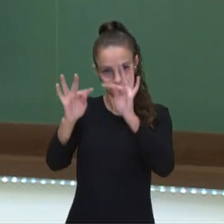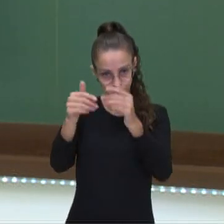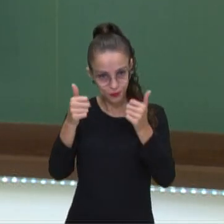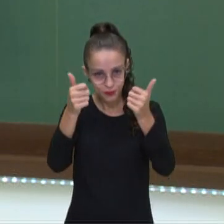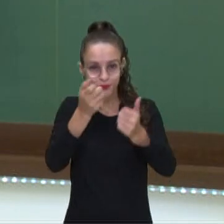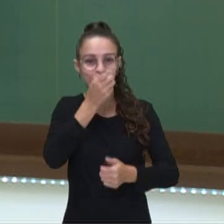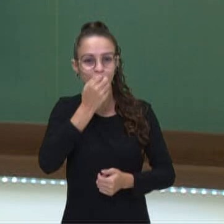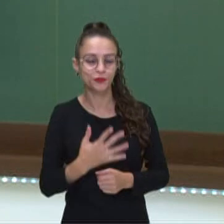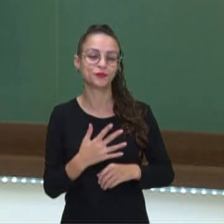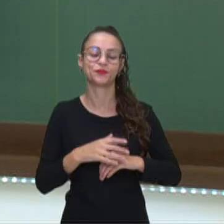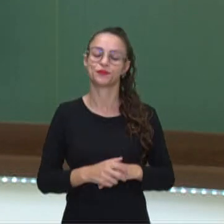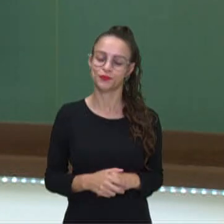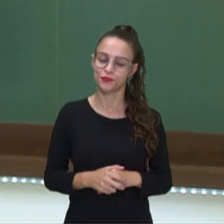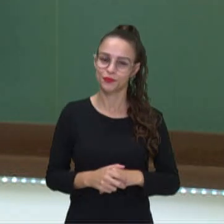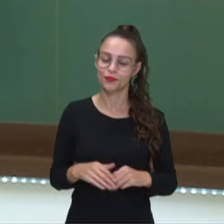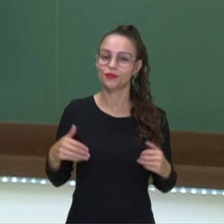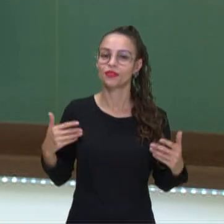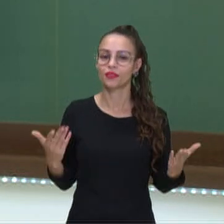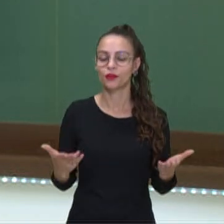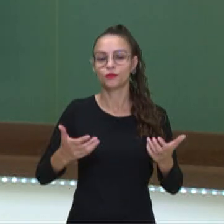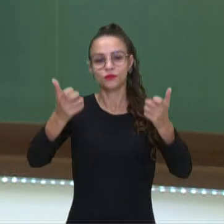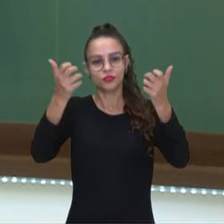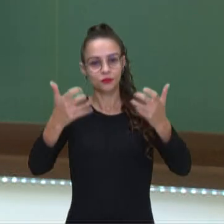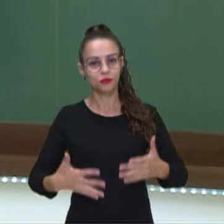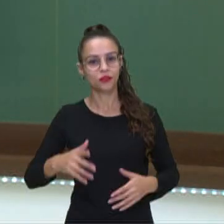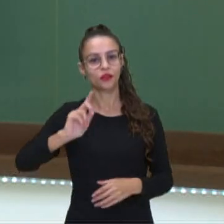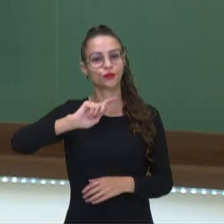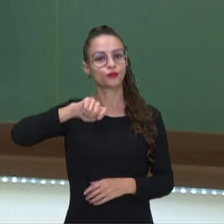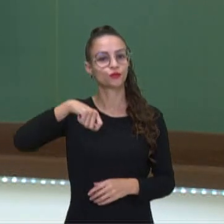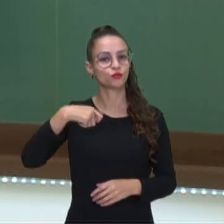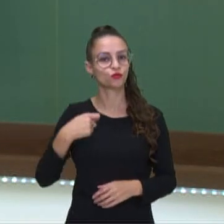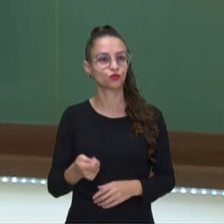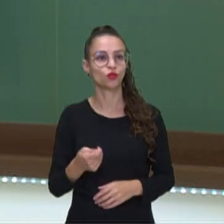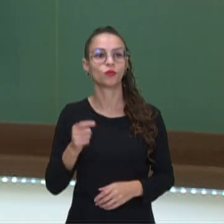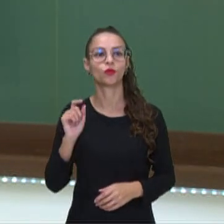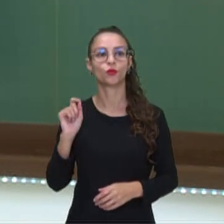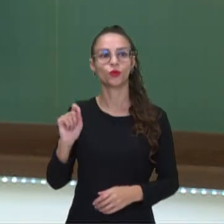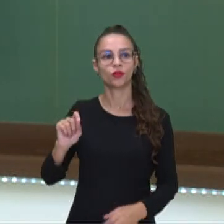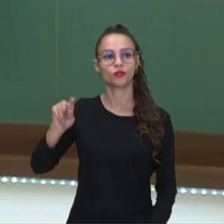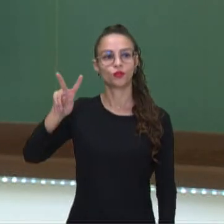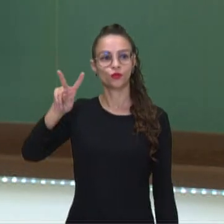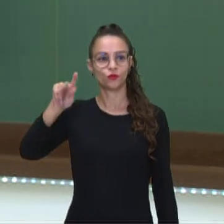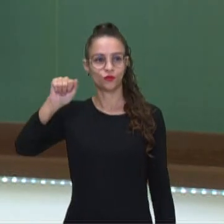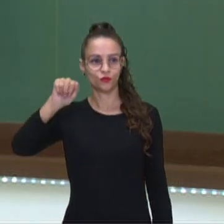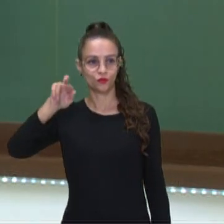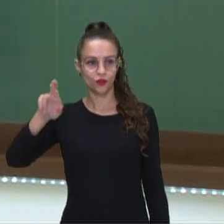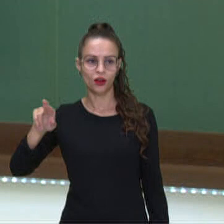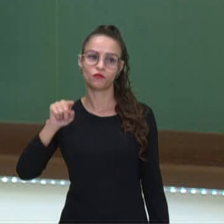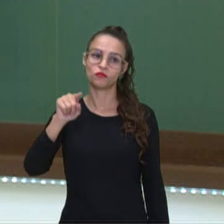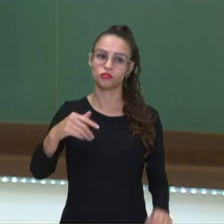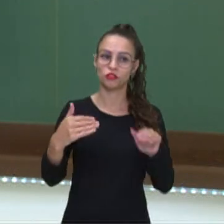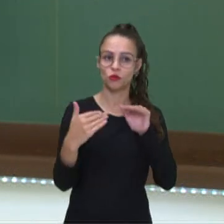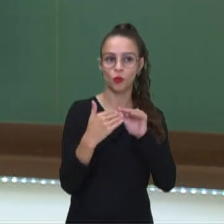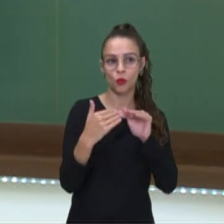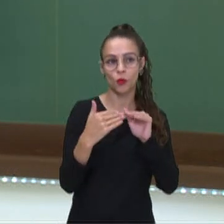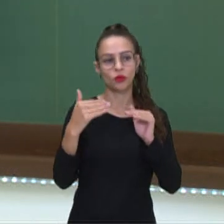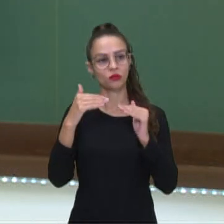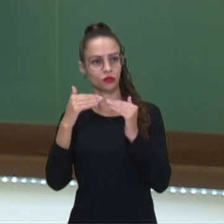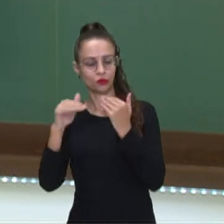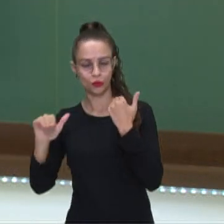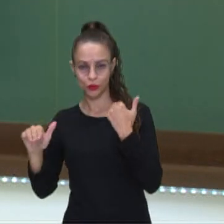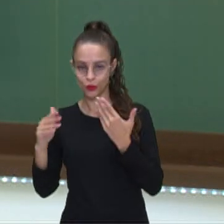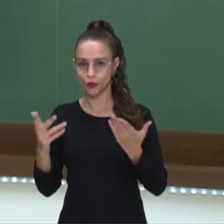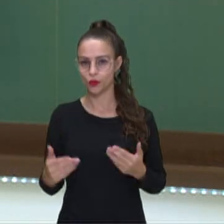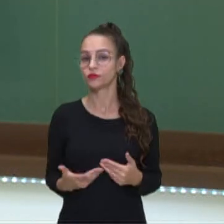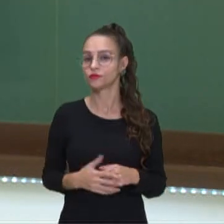bom? Então, vamos falar logo do nosso amigo VAR. Talvez você seja a favor do VAR, talvez você